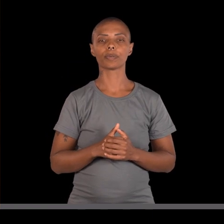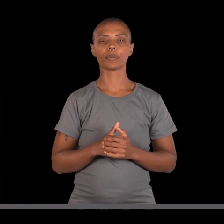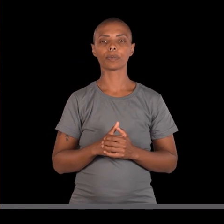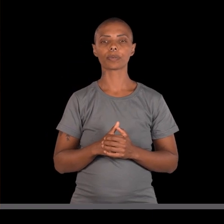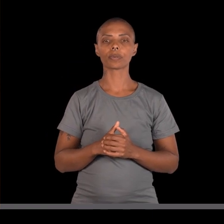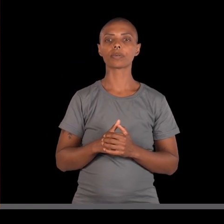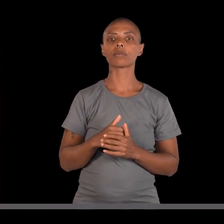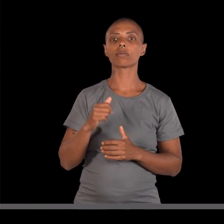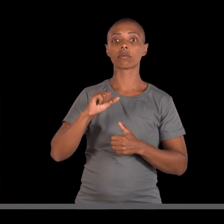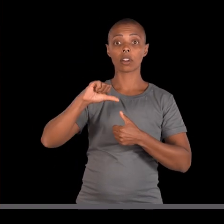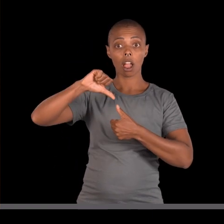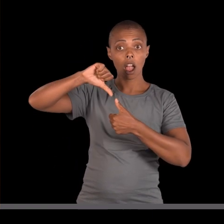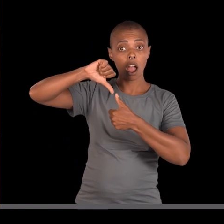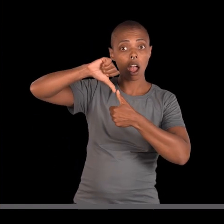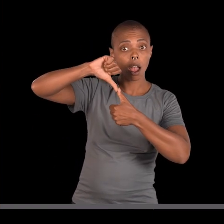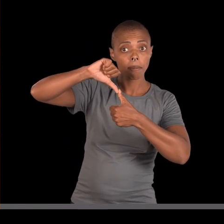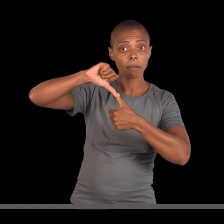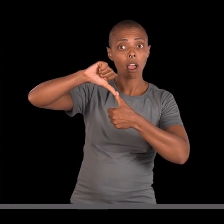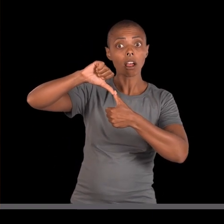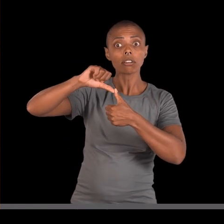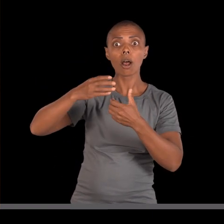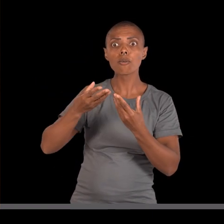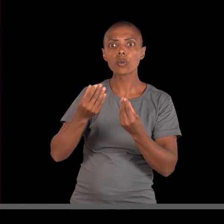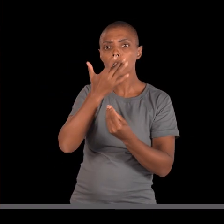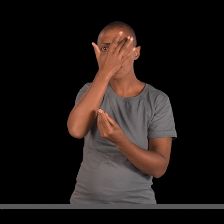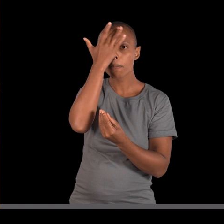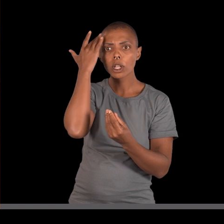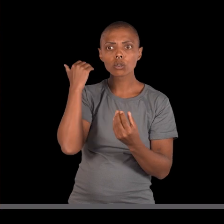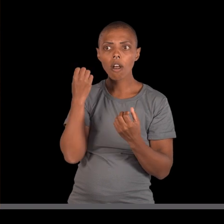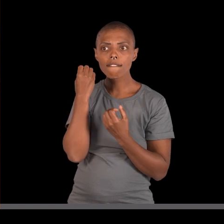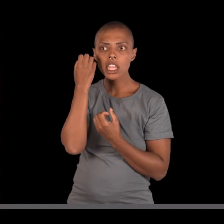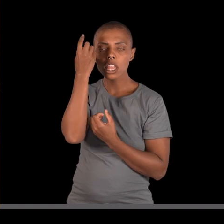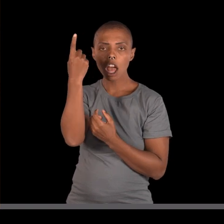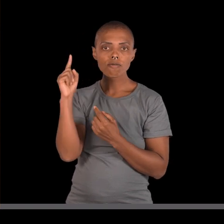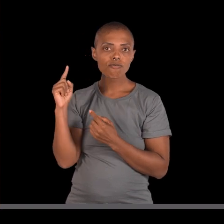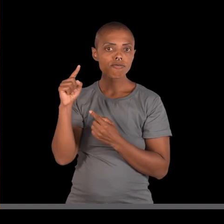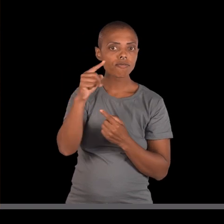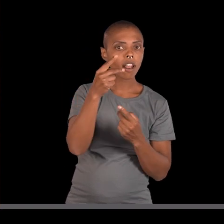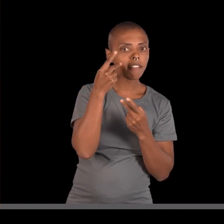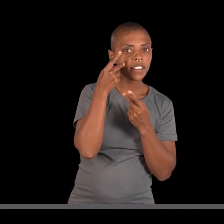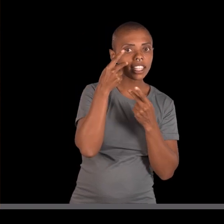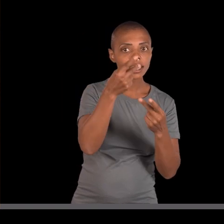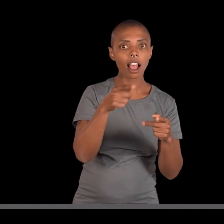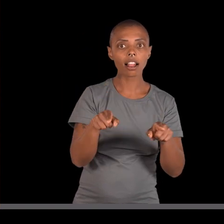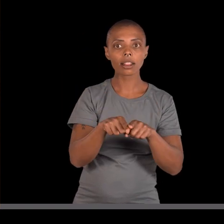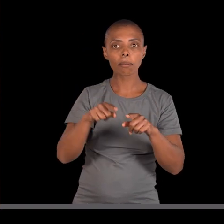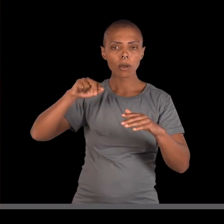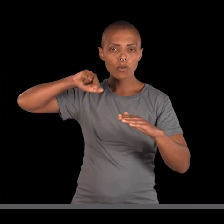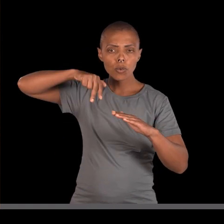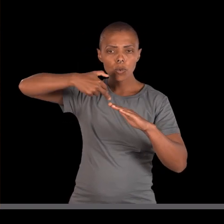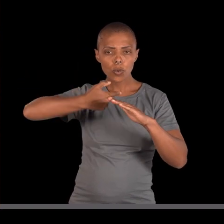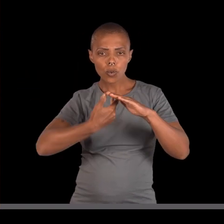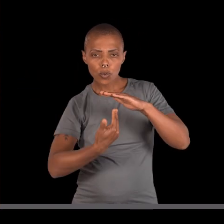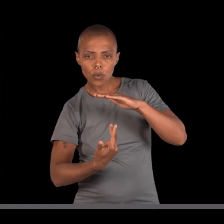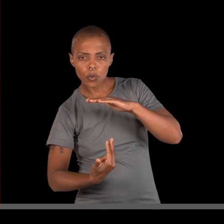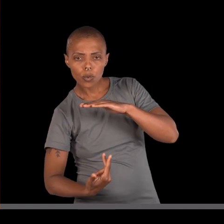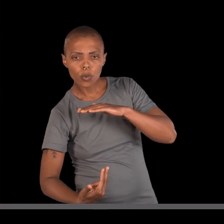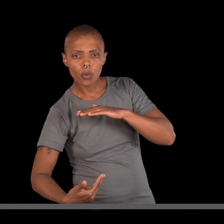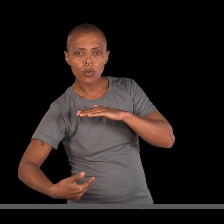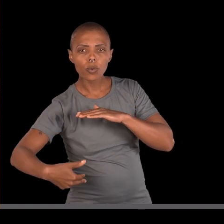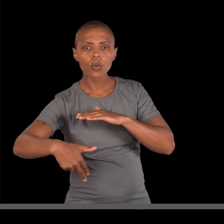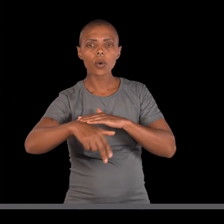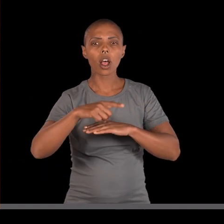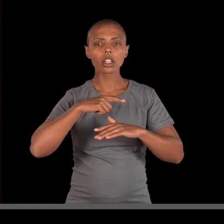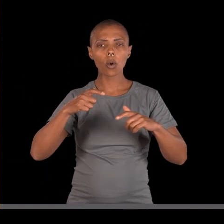Curiosidade. Belize, na América Central, tem atraído diversos turistas e mergulhadores de todo o globo por uma beleza inusitada, um